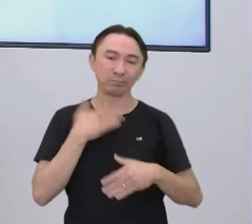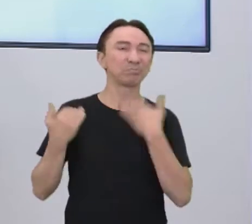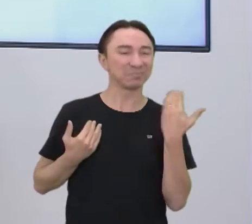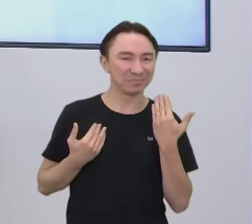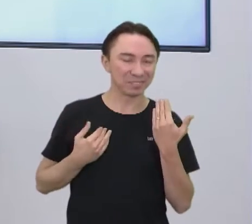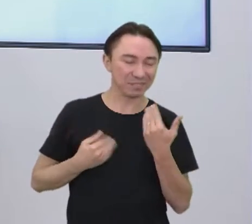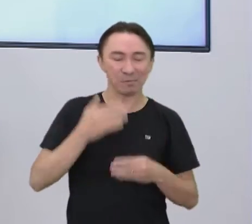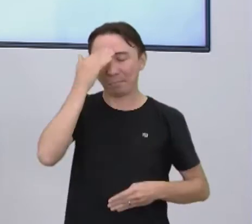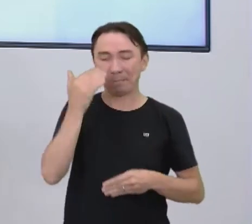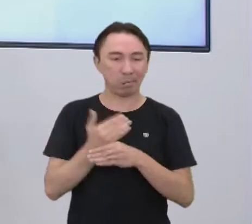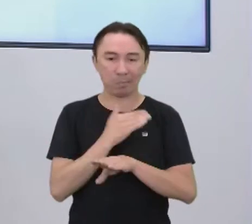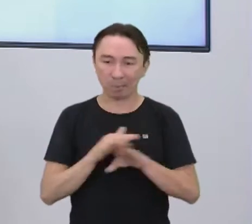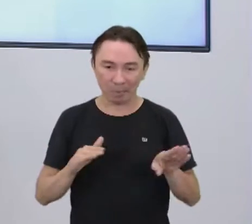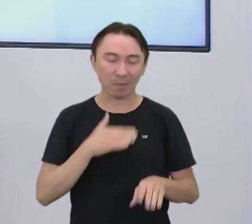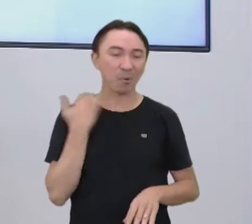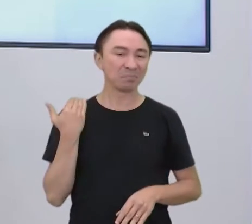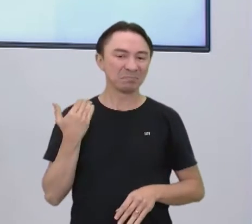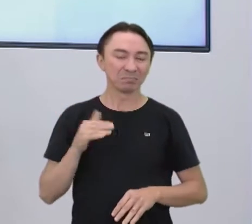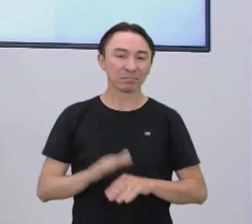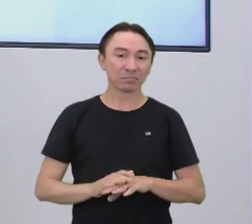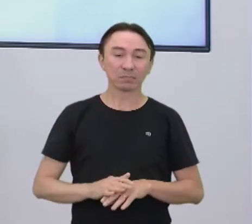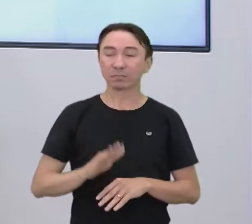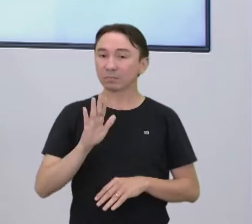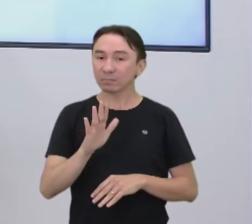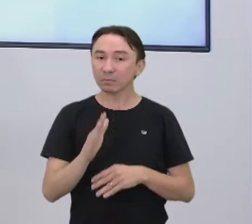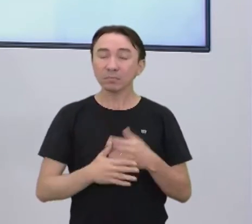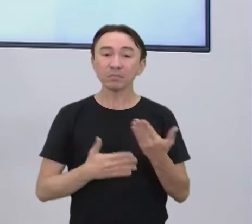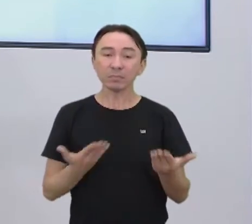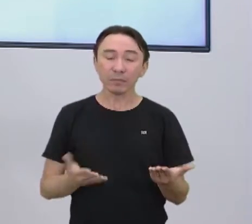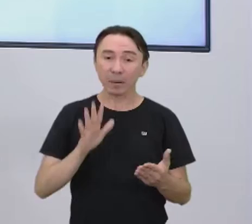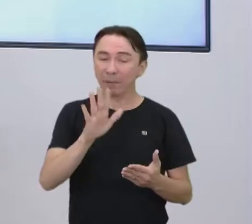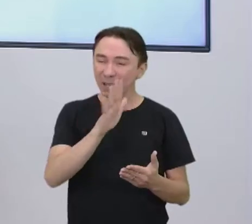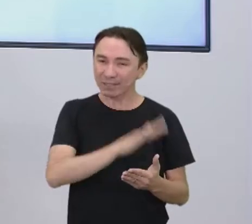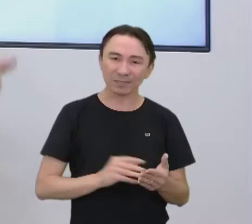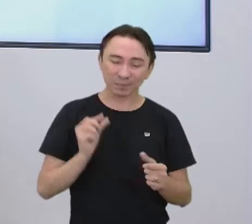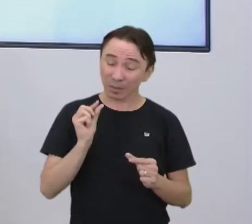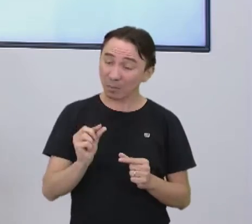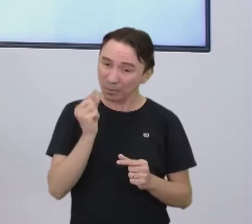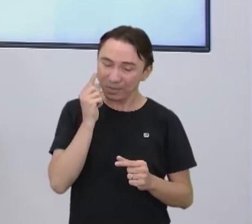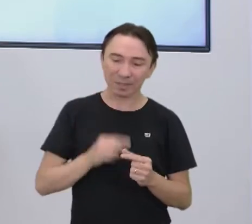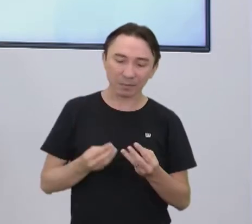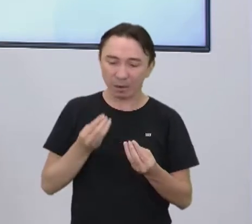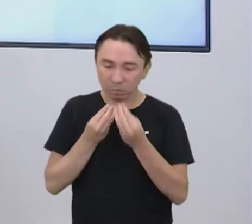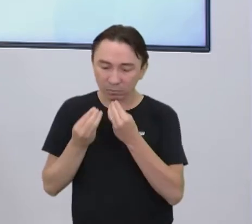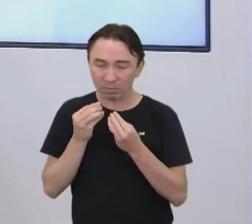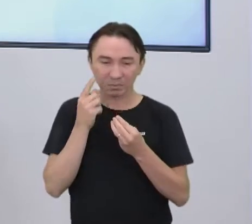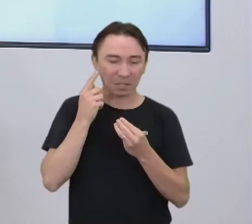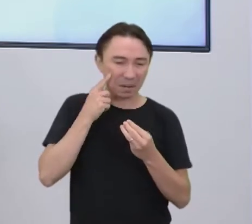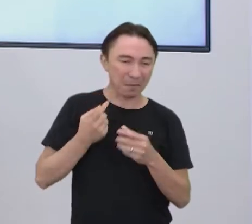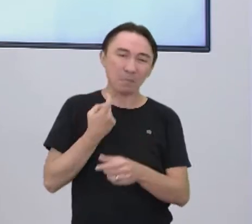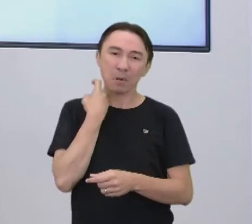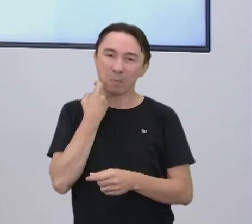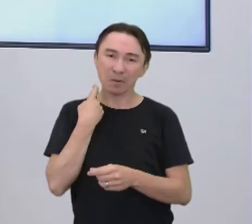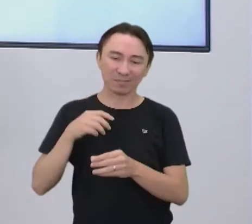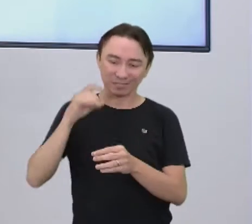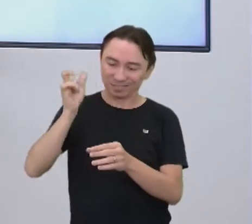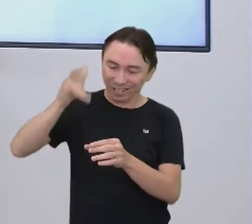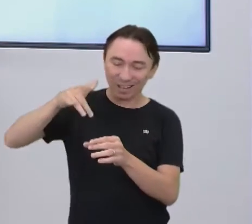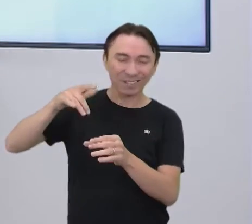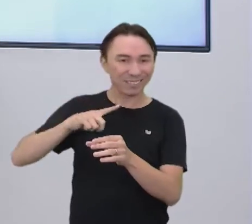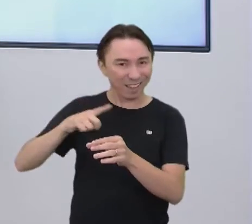vai ter os resultados e os problemas ocasionados por isso a longo prazo. Então, quando você descobrir ou quando você vê, muitas vezes já